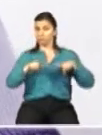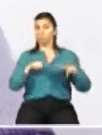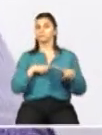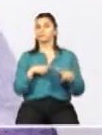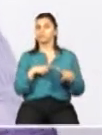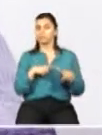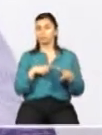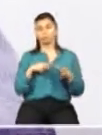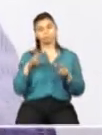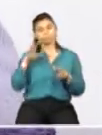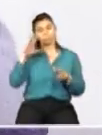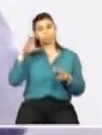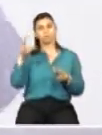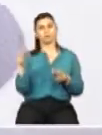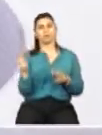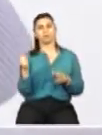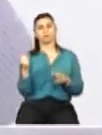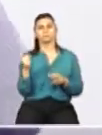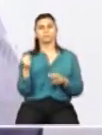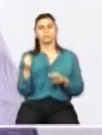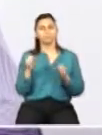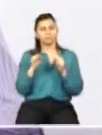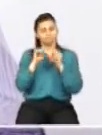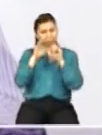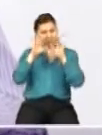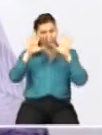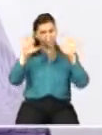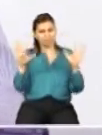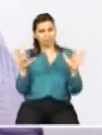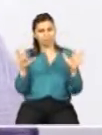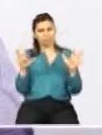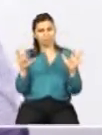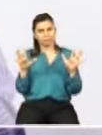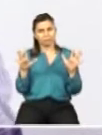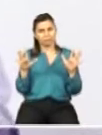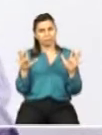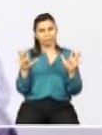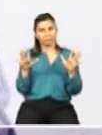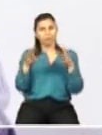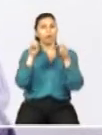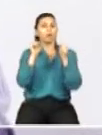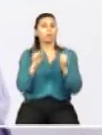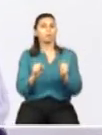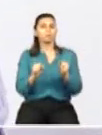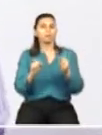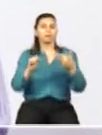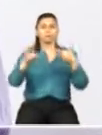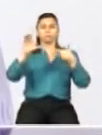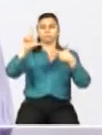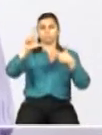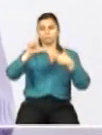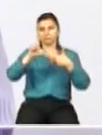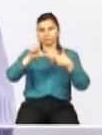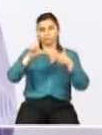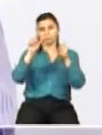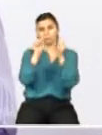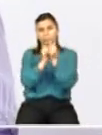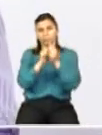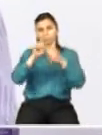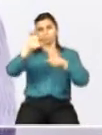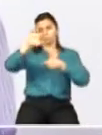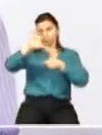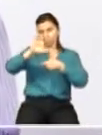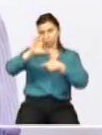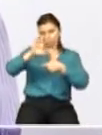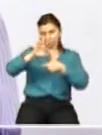sido resolvidas, esclarecidas, através do poder legislativo junto com o executivo. Isso